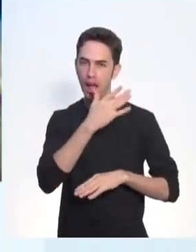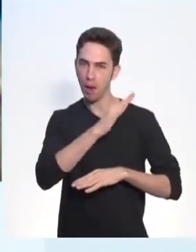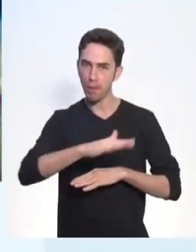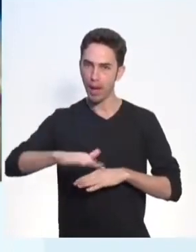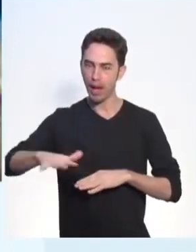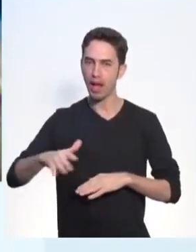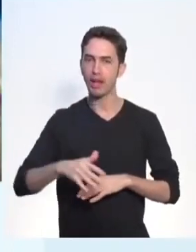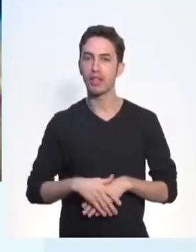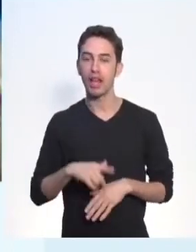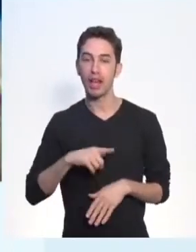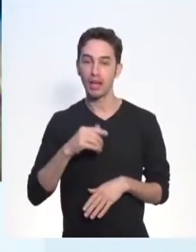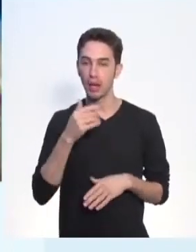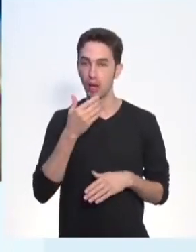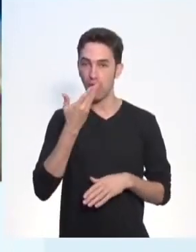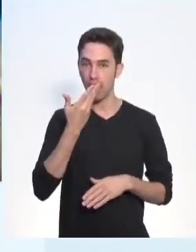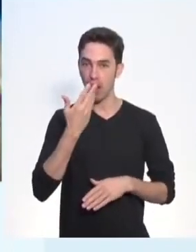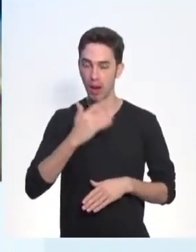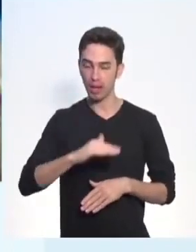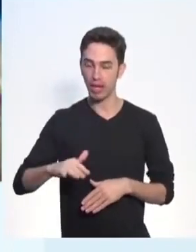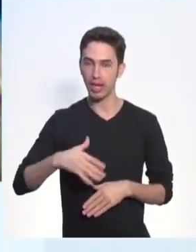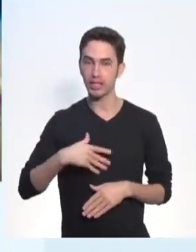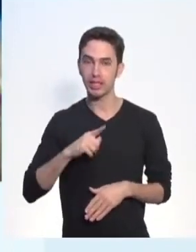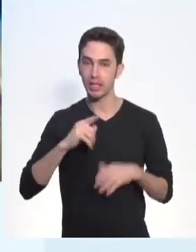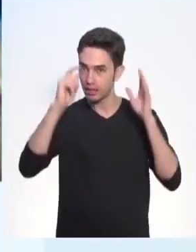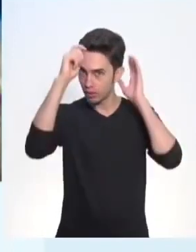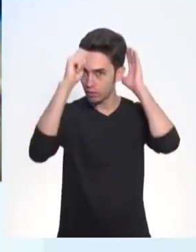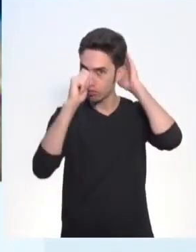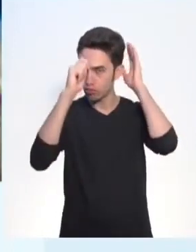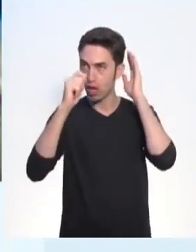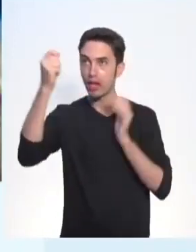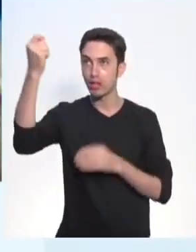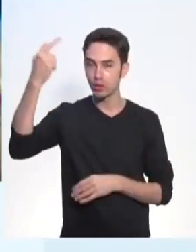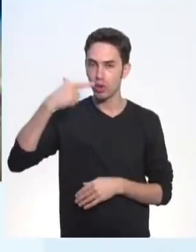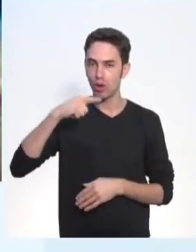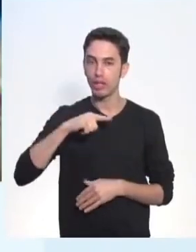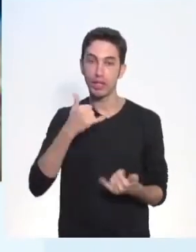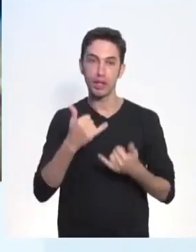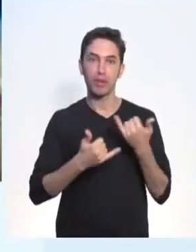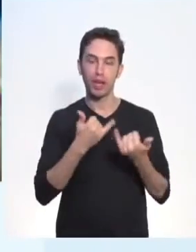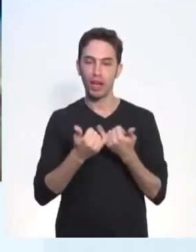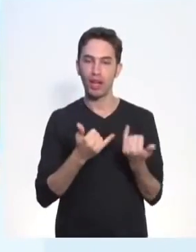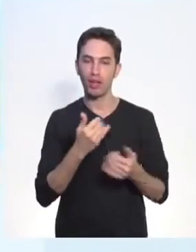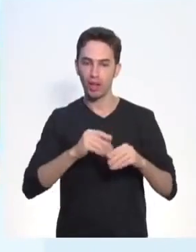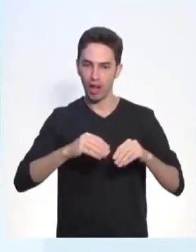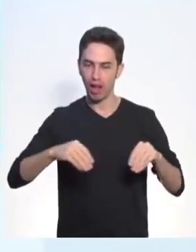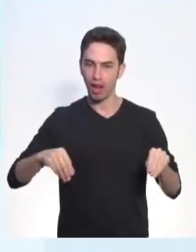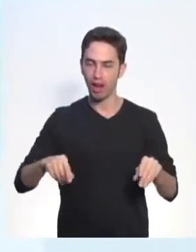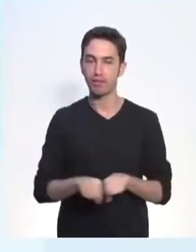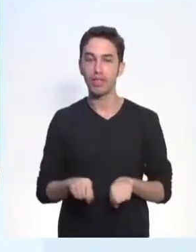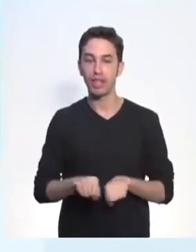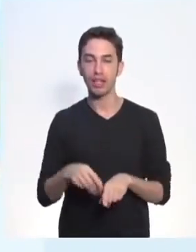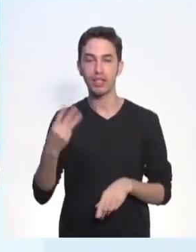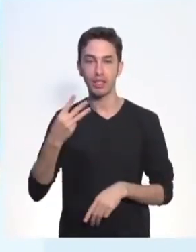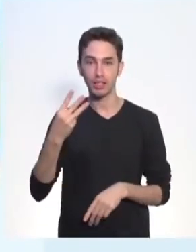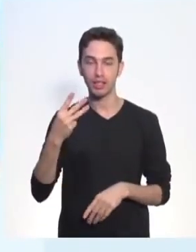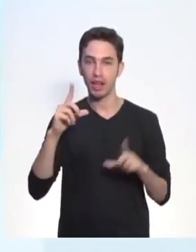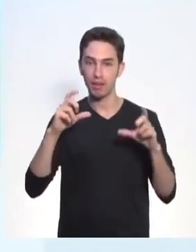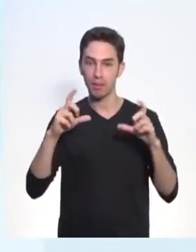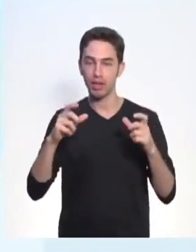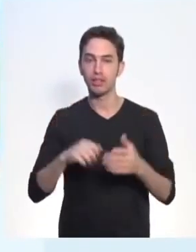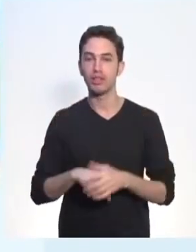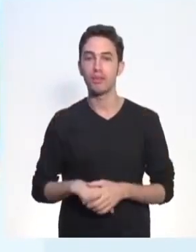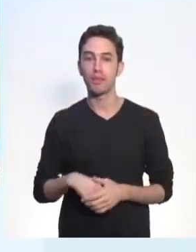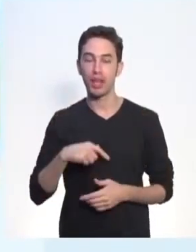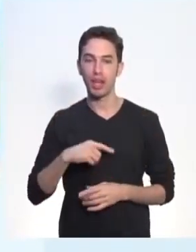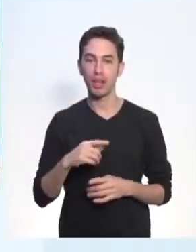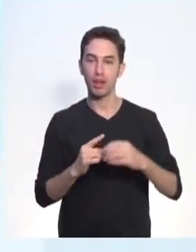de boné. Há sol nesse dia, está brincando na areia. E a terceira imagem é do MASP,